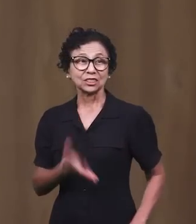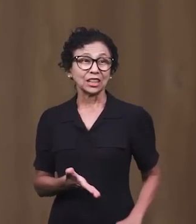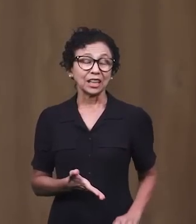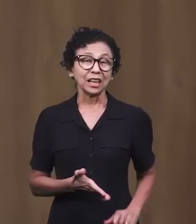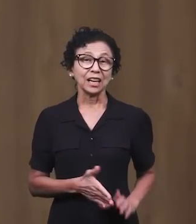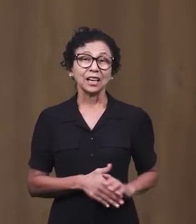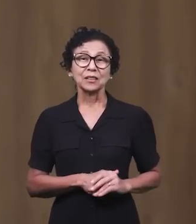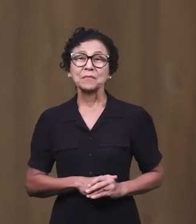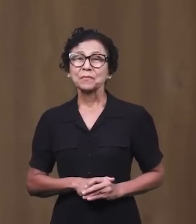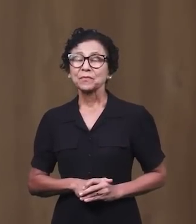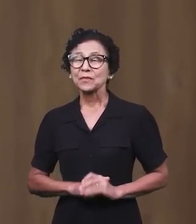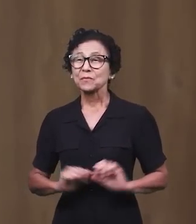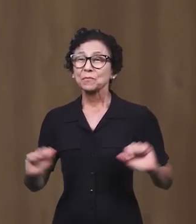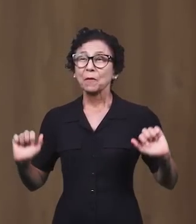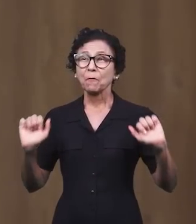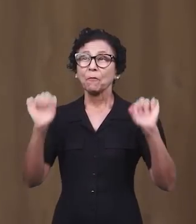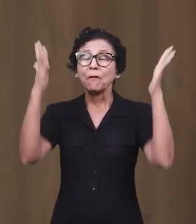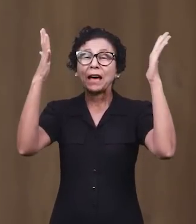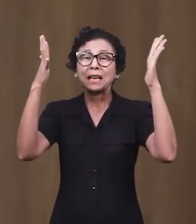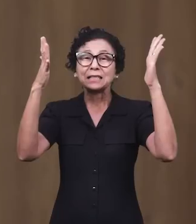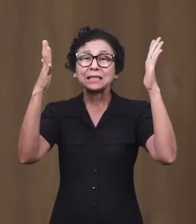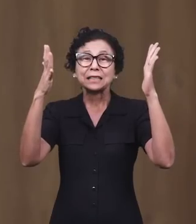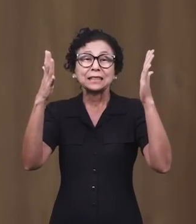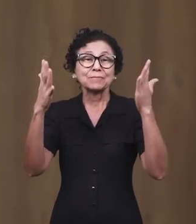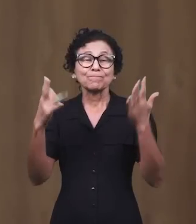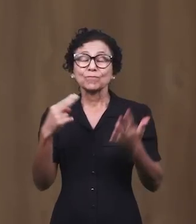faz uma viagem quando ele poderia